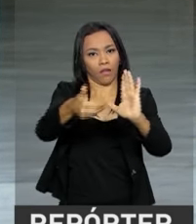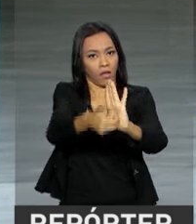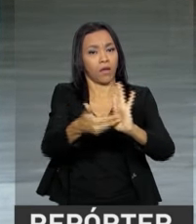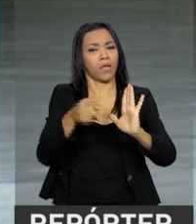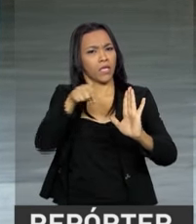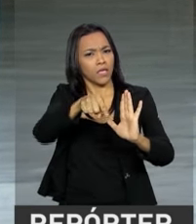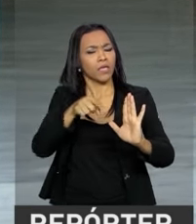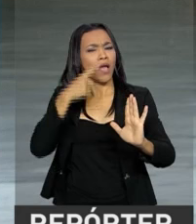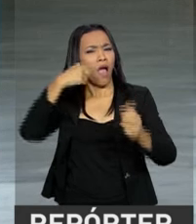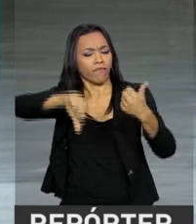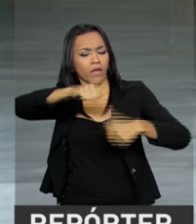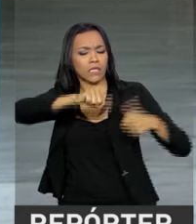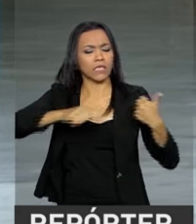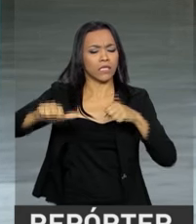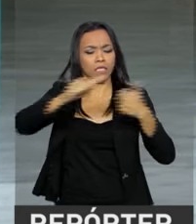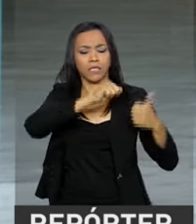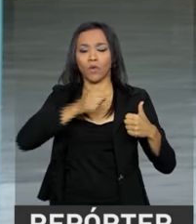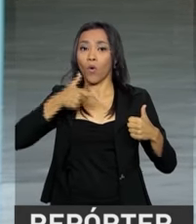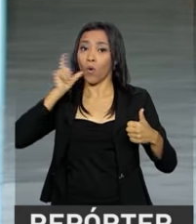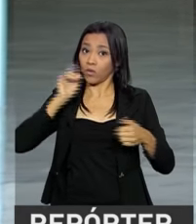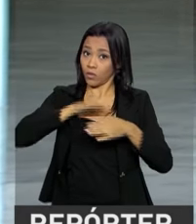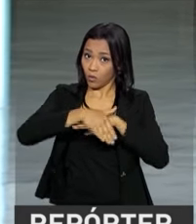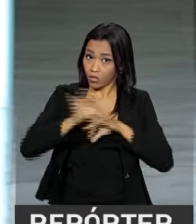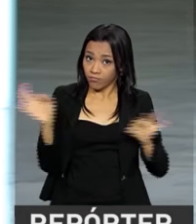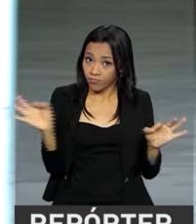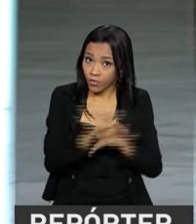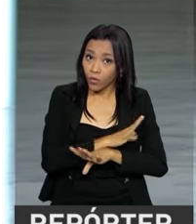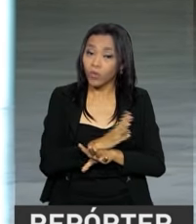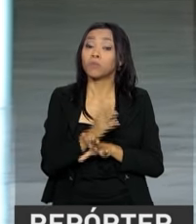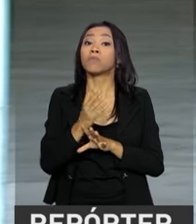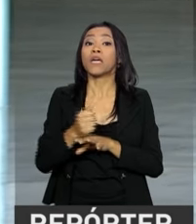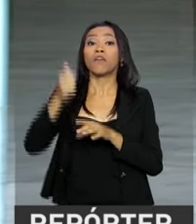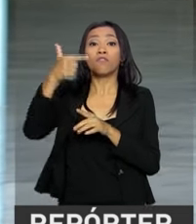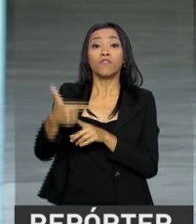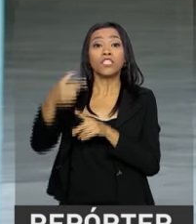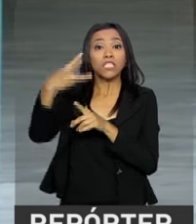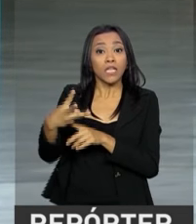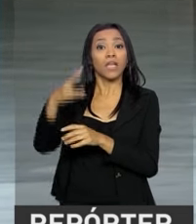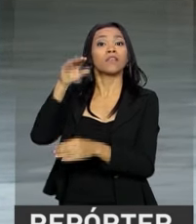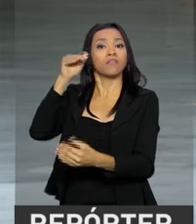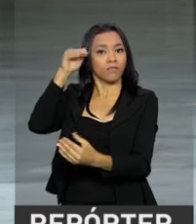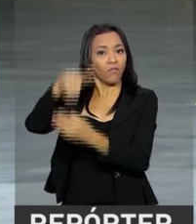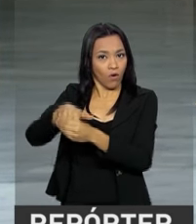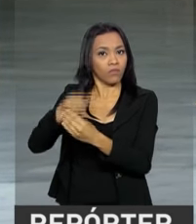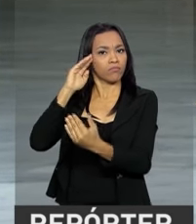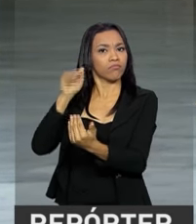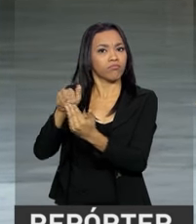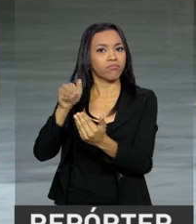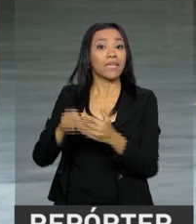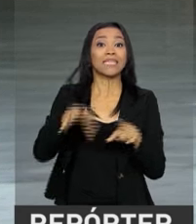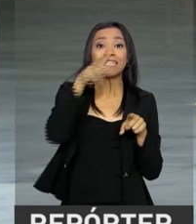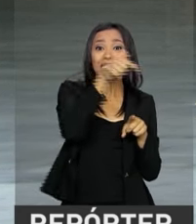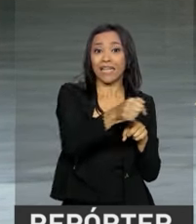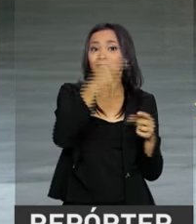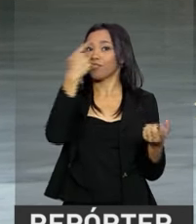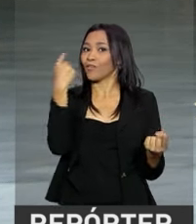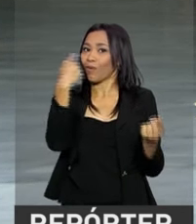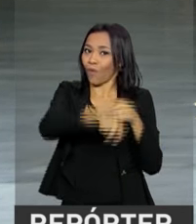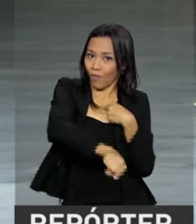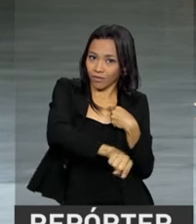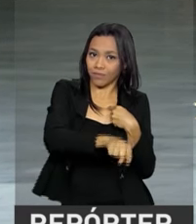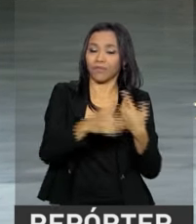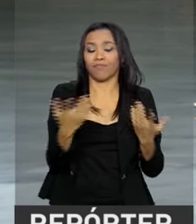tema. Essa votação, como eu falei, então terminou na noite de ontem com um placar de 23 votos a favor e sete votos